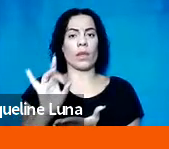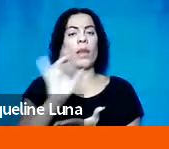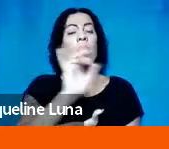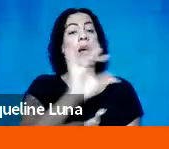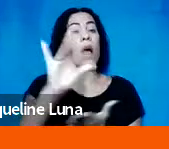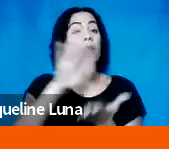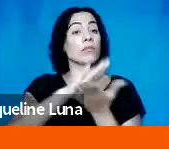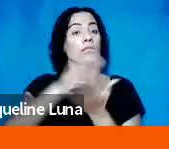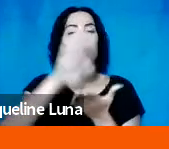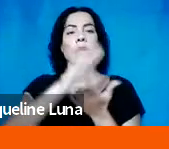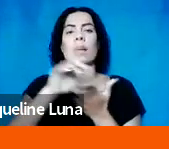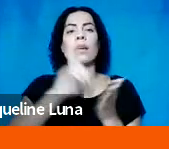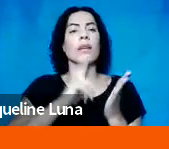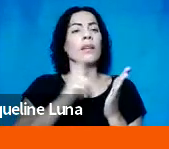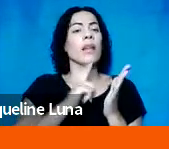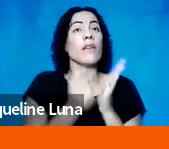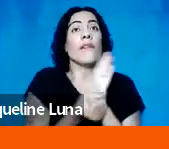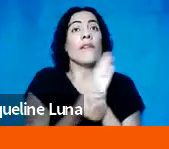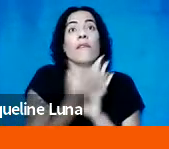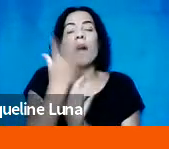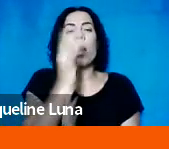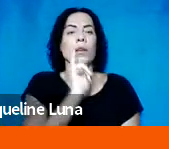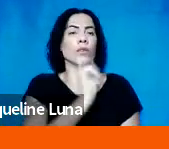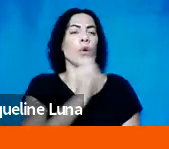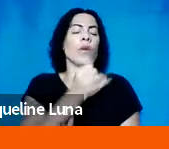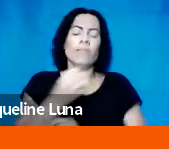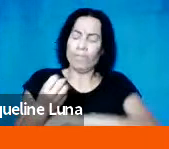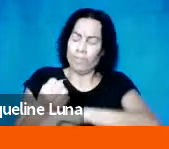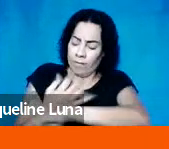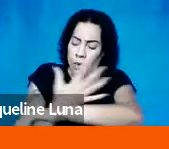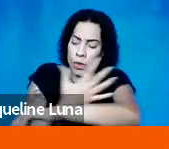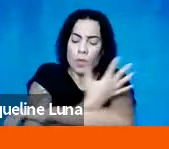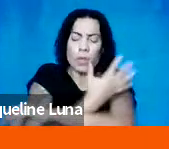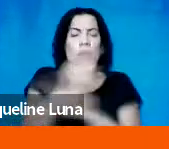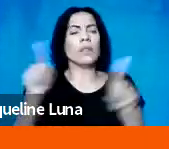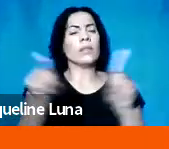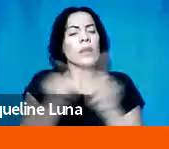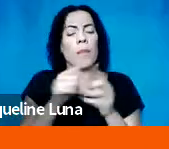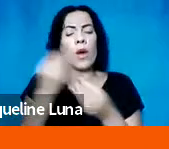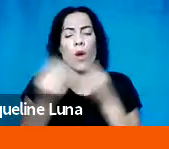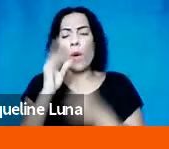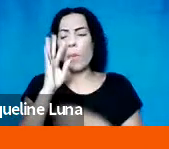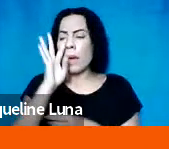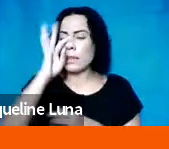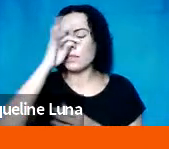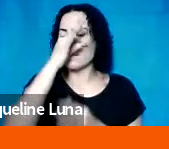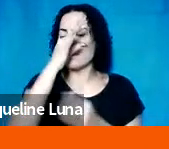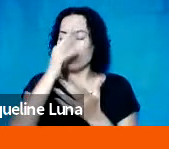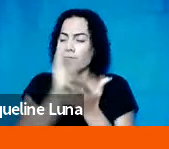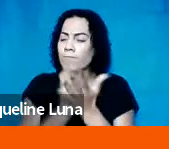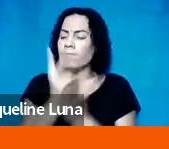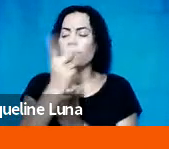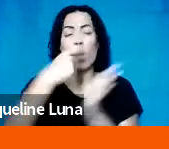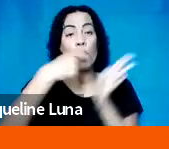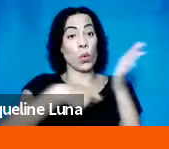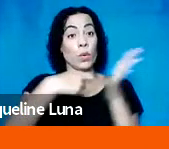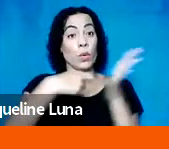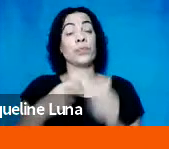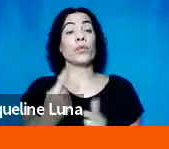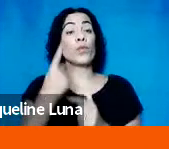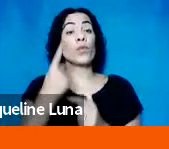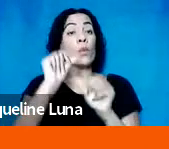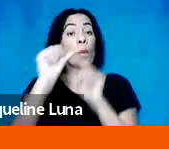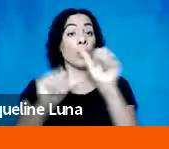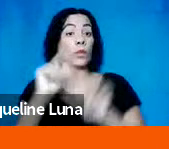A cada edição foram dezenas de relatos muito emocionantes e também de resistência e de luta. Uma das mudanças que fizemos